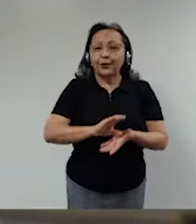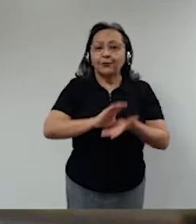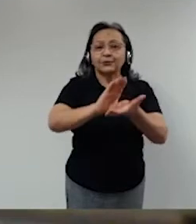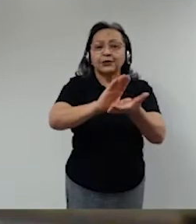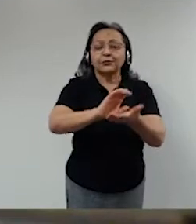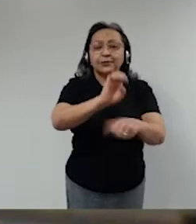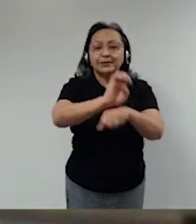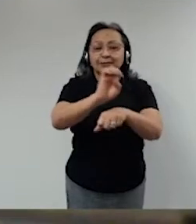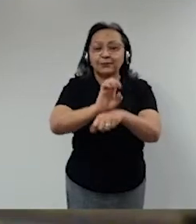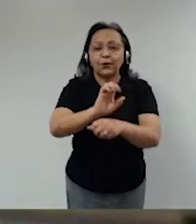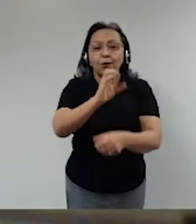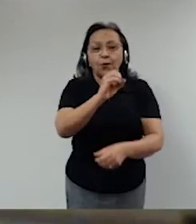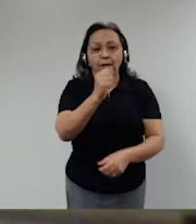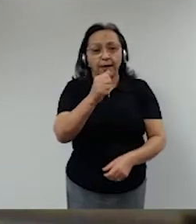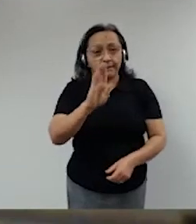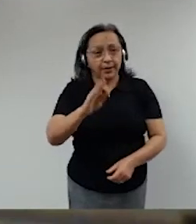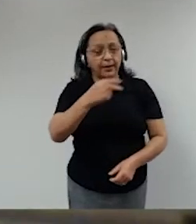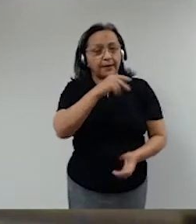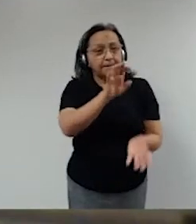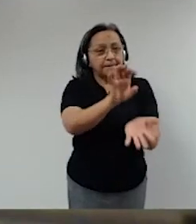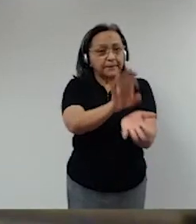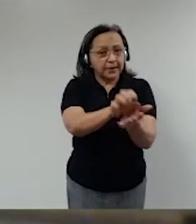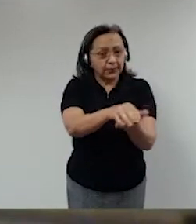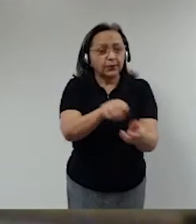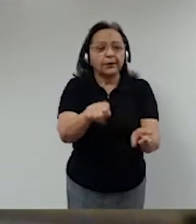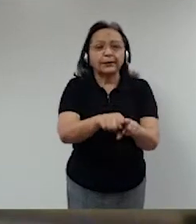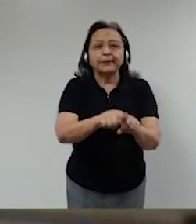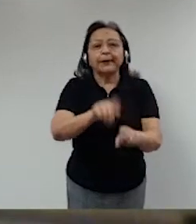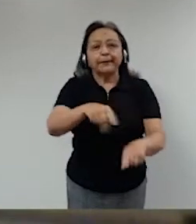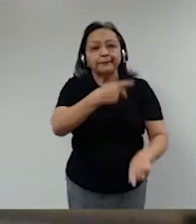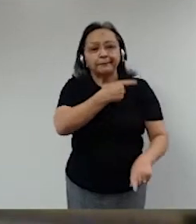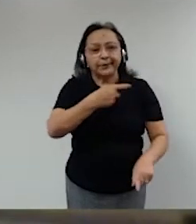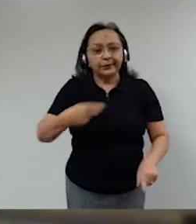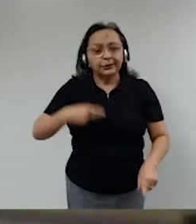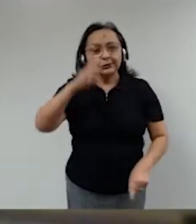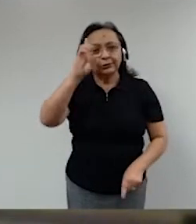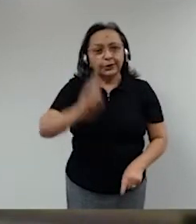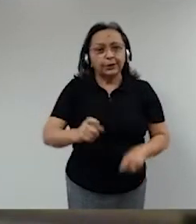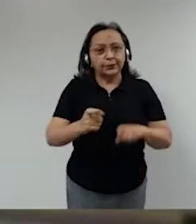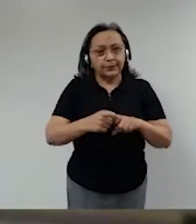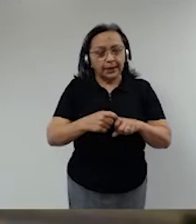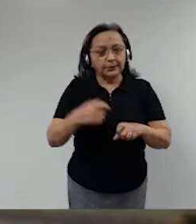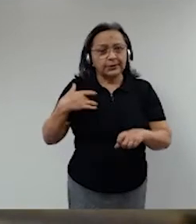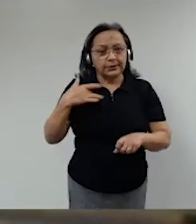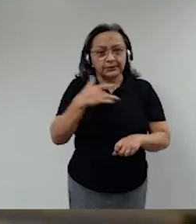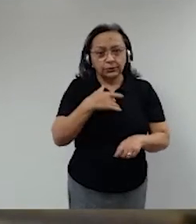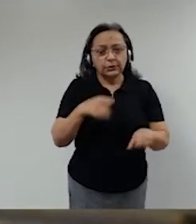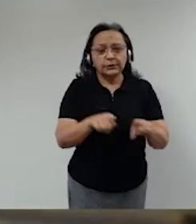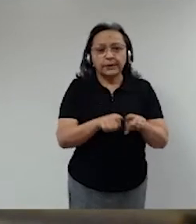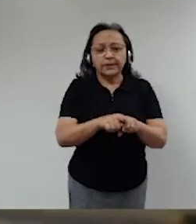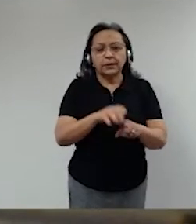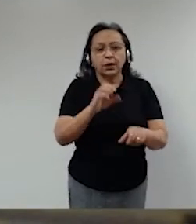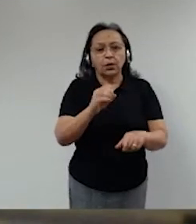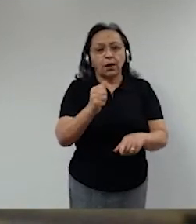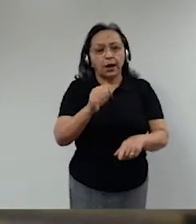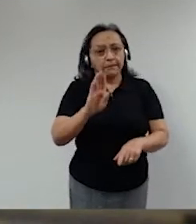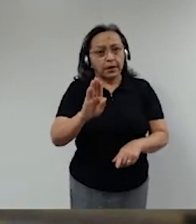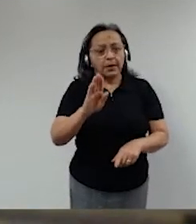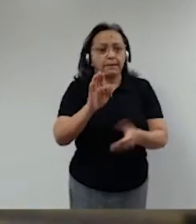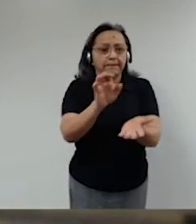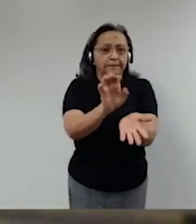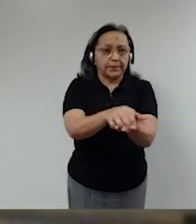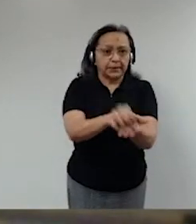OAB Pernambuco e presidente da Comissão de Direito Médico e da Saúde também da OAB Pernambuco. A palavra está com o senhor, doutor